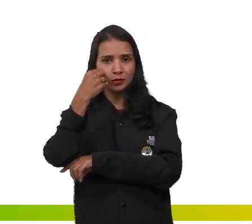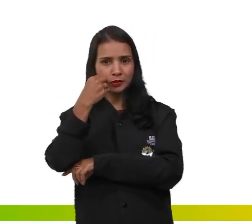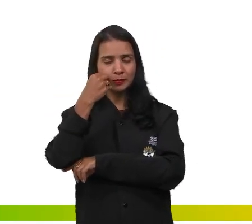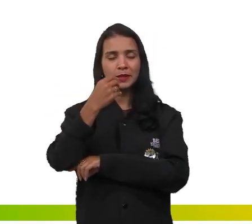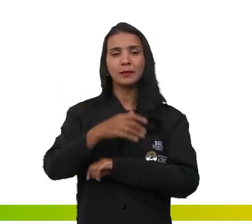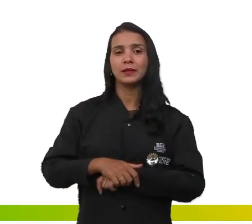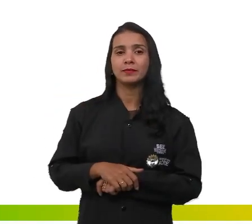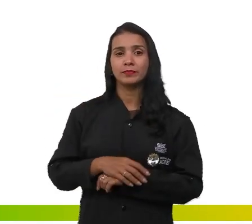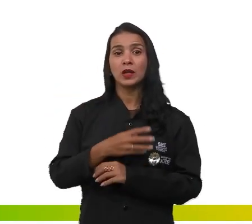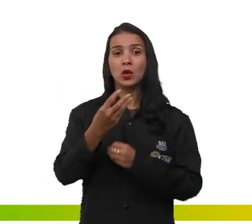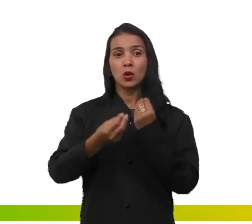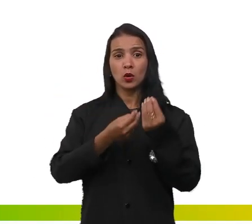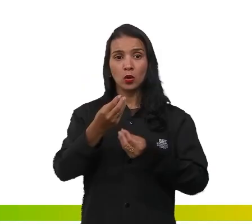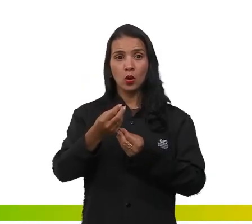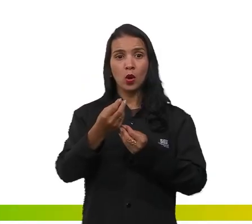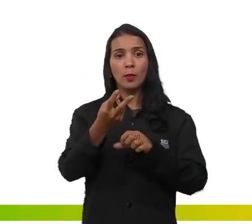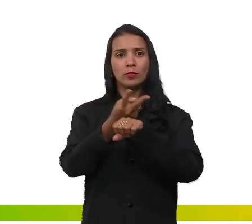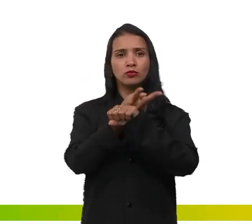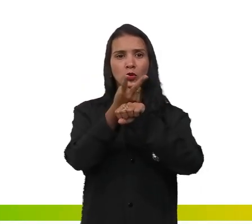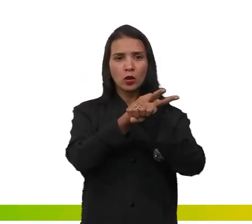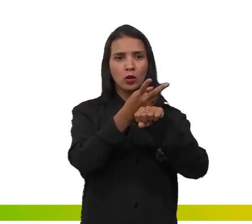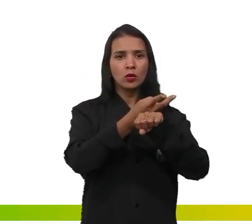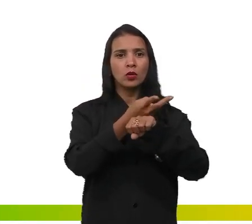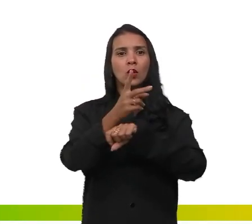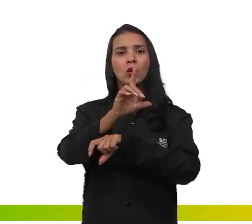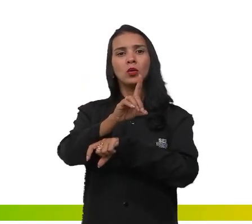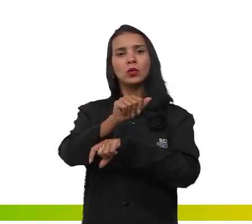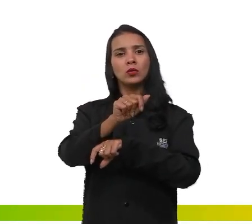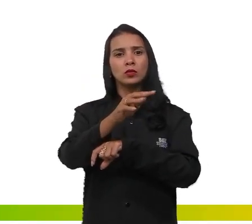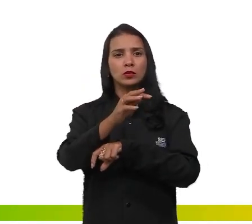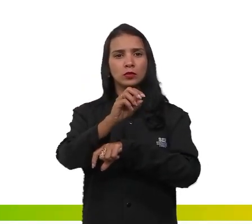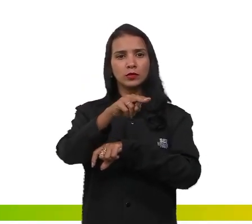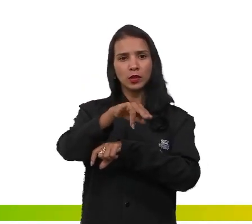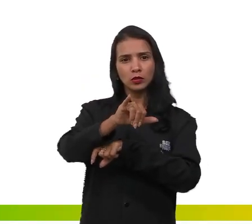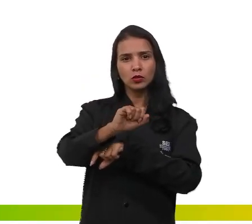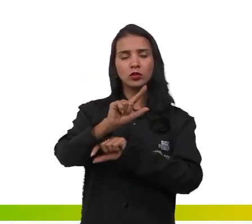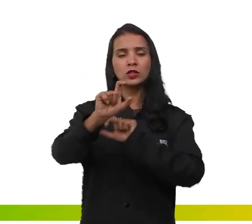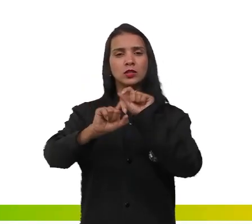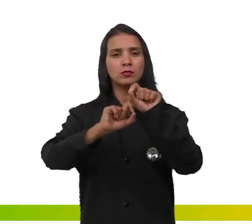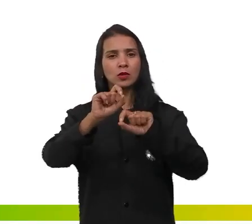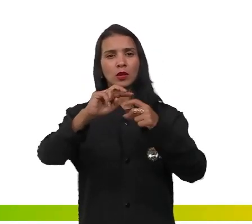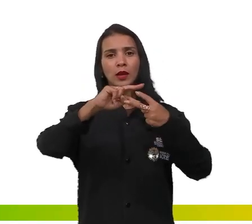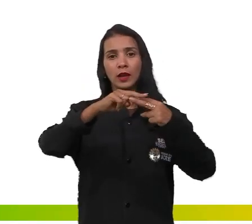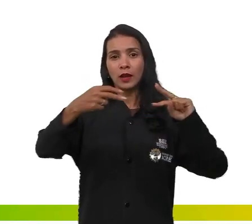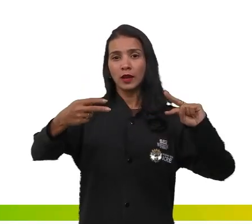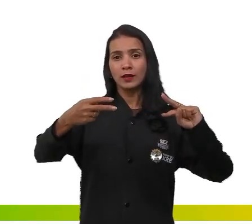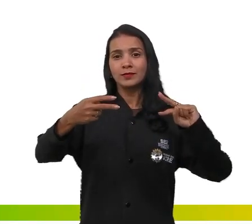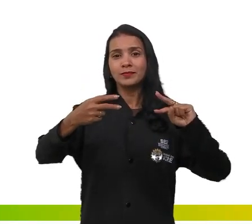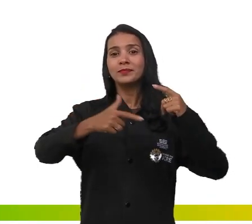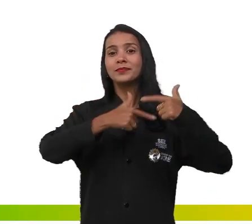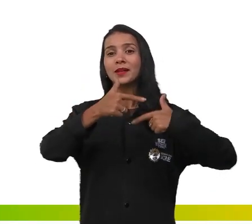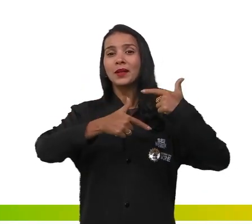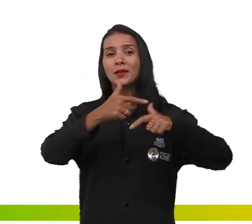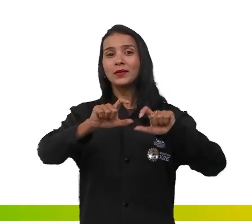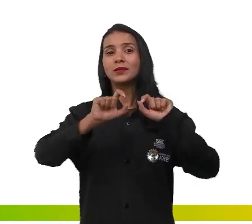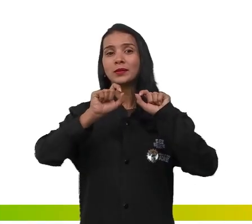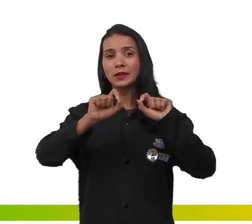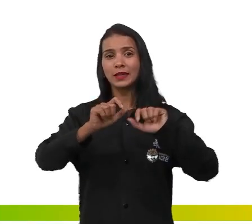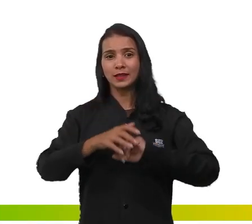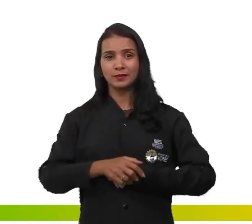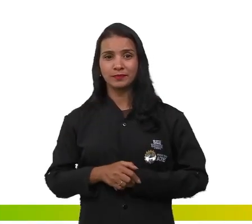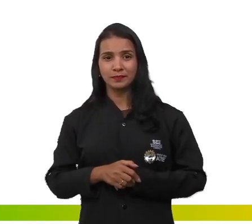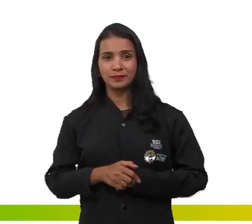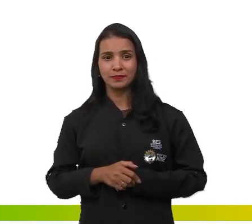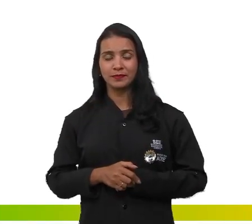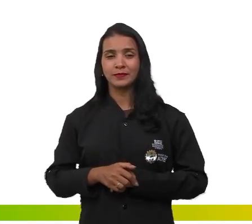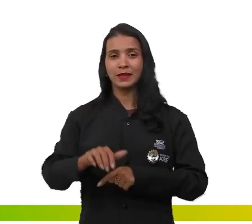e estudado no ensino médio como uma herança genética do tipo Q, pessoal? O conteúdo da nossa aula de hoje. Qual é o nome? Alelos